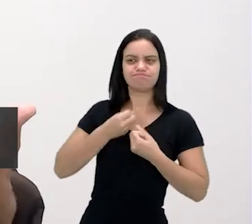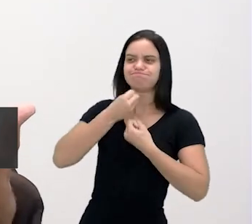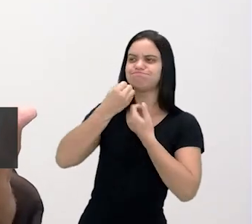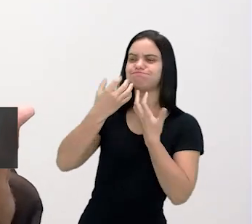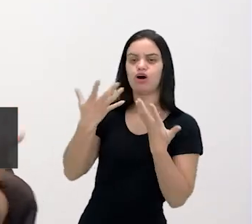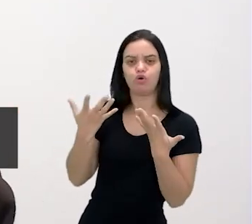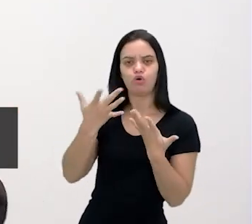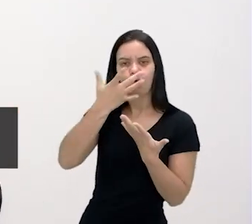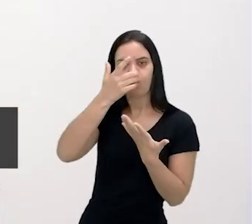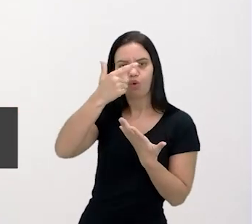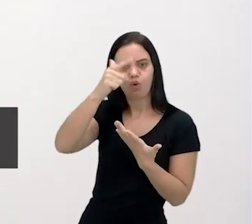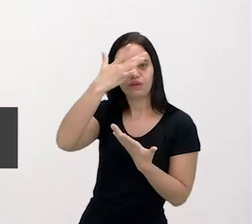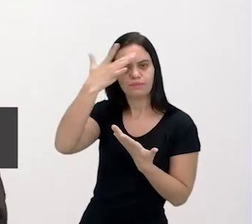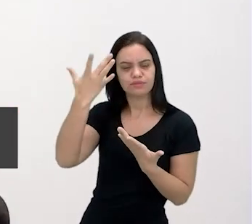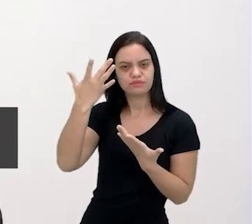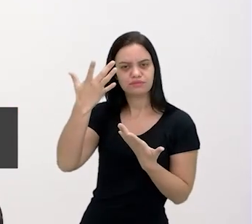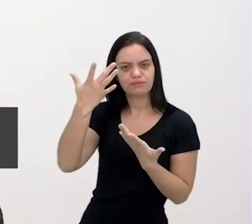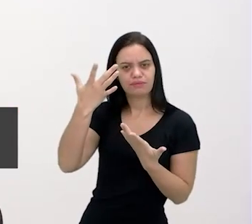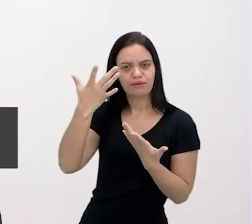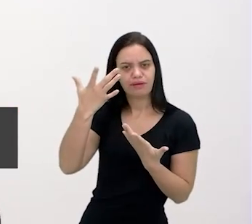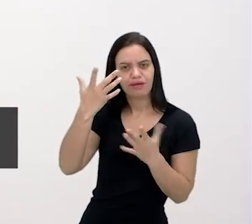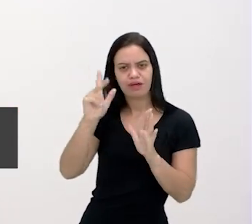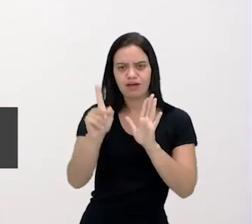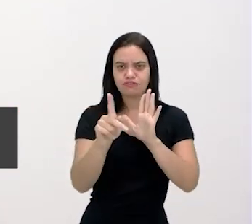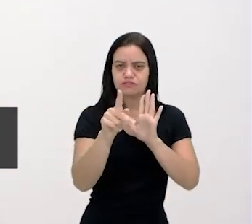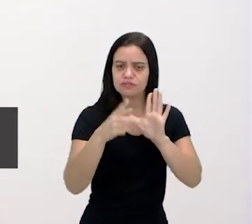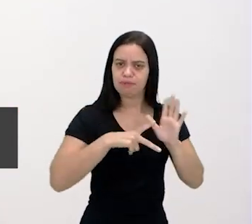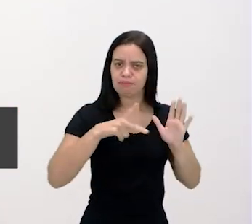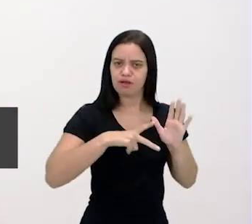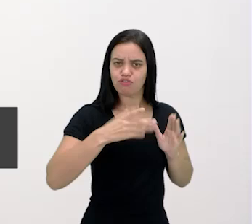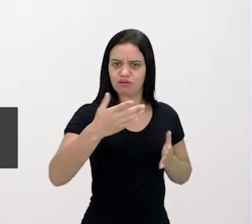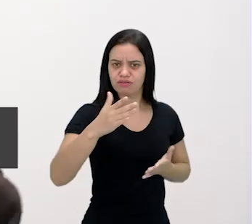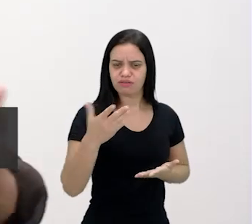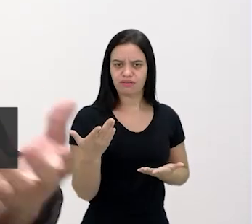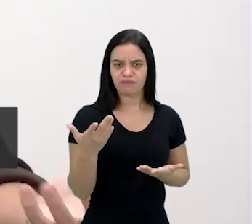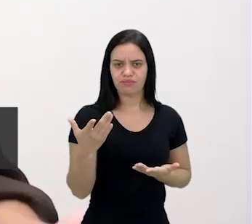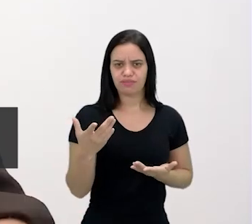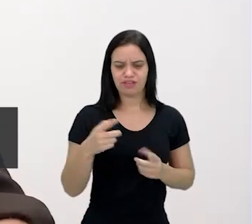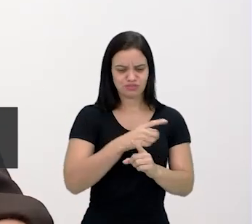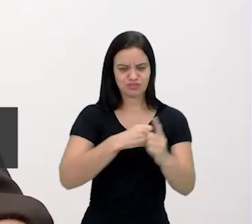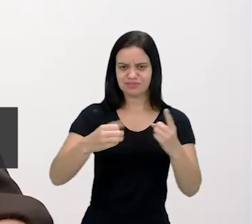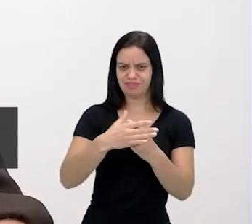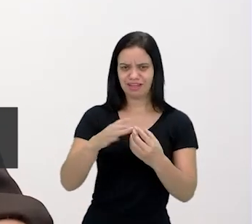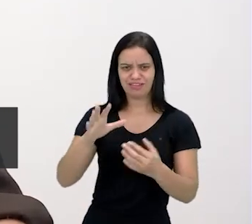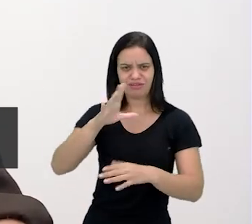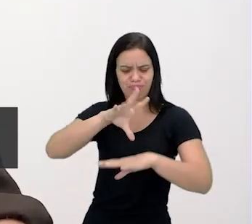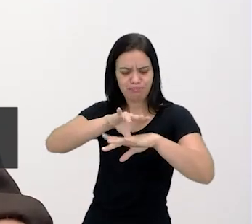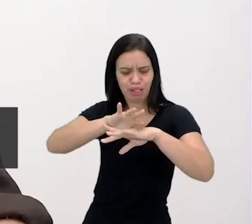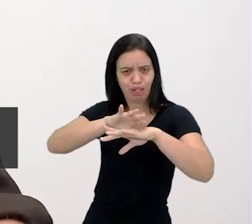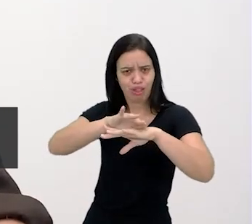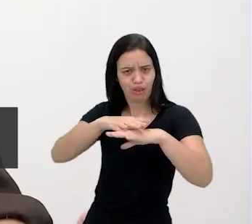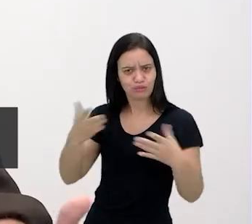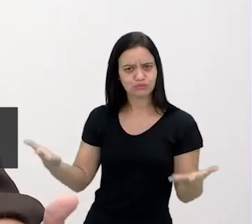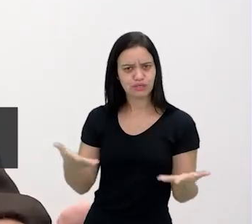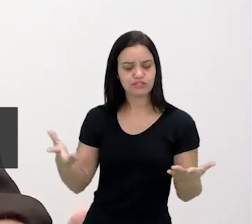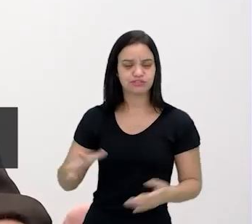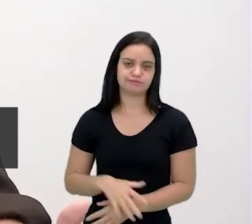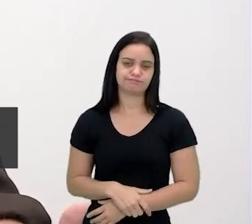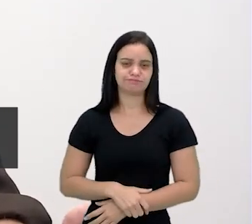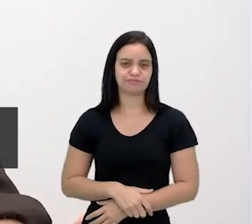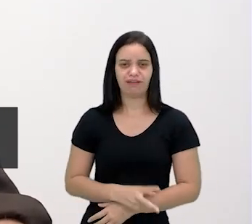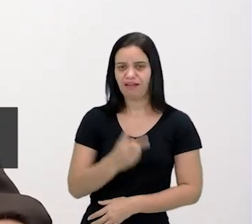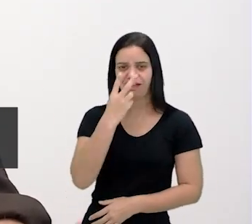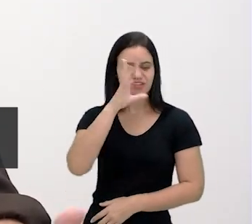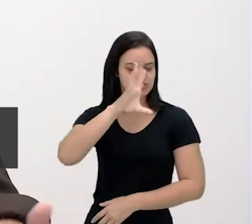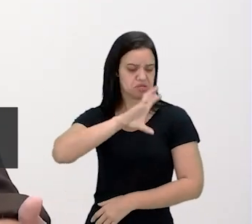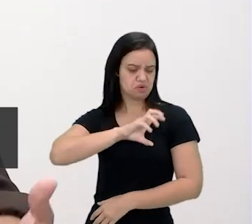outro? Né? Você não consegue se abrir nem para você. A nossa sociedade está extremamente doente até hoje. E aí o que busca? Acha que o